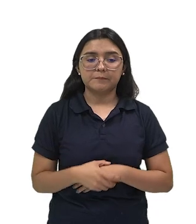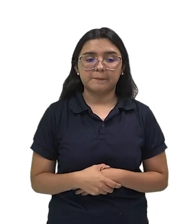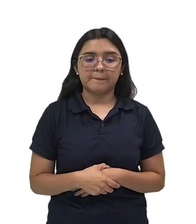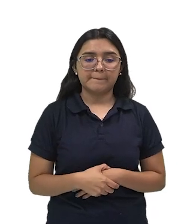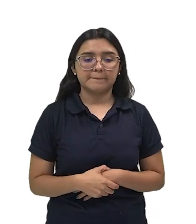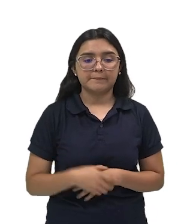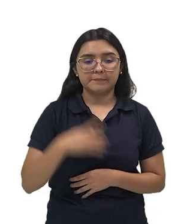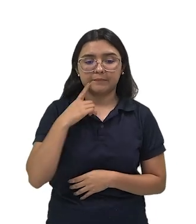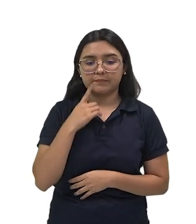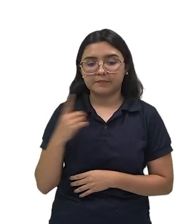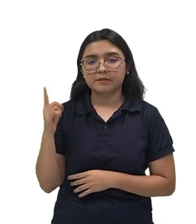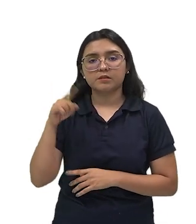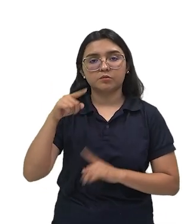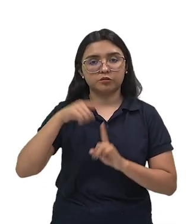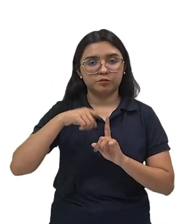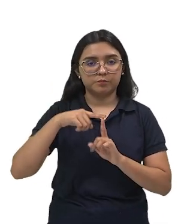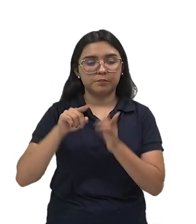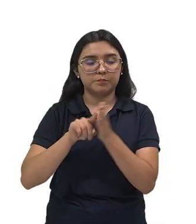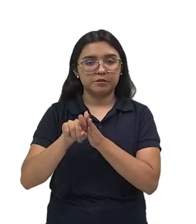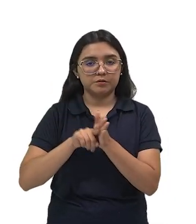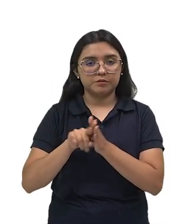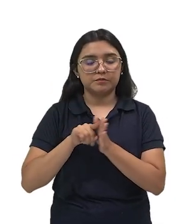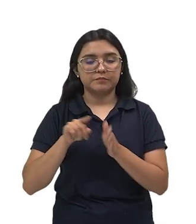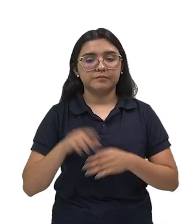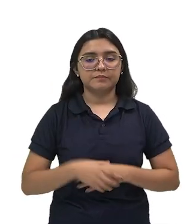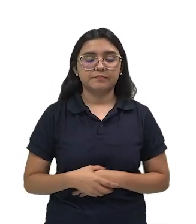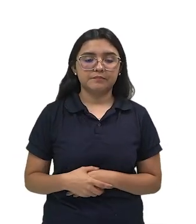amostral. Esse seria o tipo.